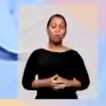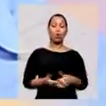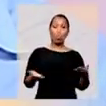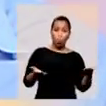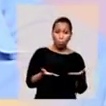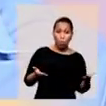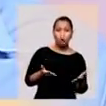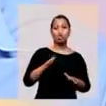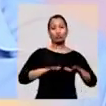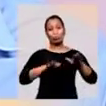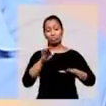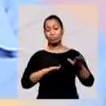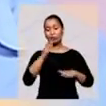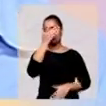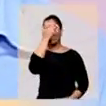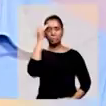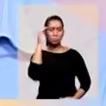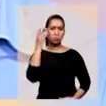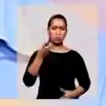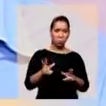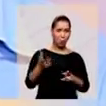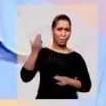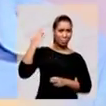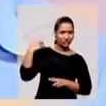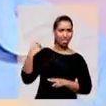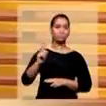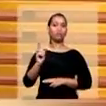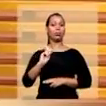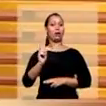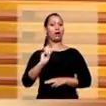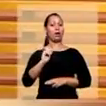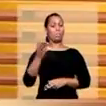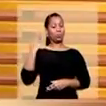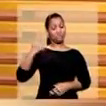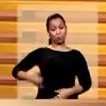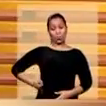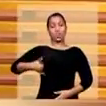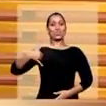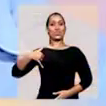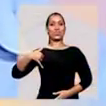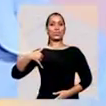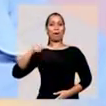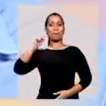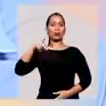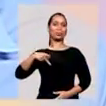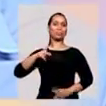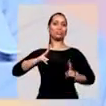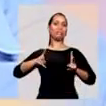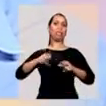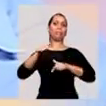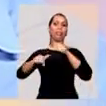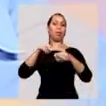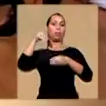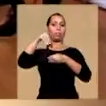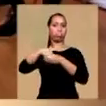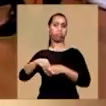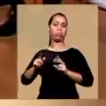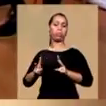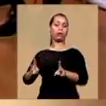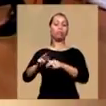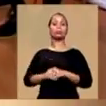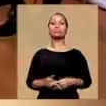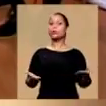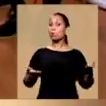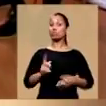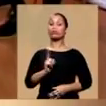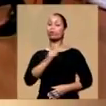sabemos que hoje a média não é mais como era antigamente. Era orgulho dos nossos pais dizer que se aposentou naquela empresa. Né? Hoje não. Nós